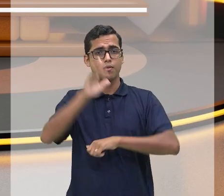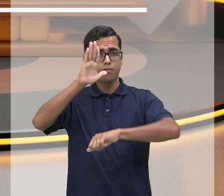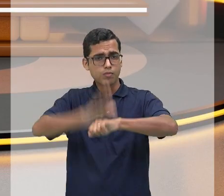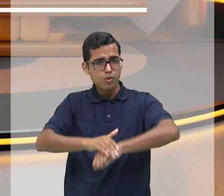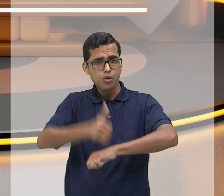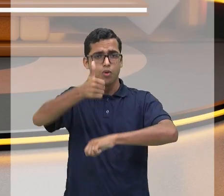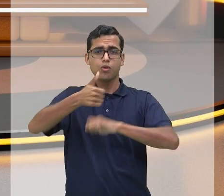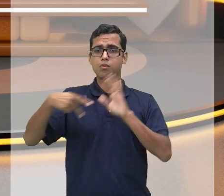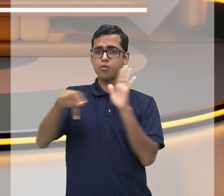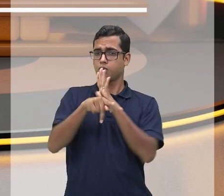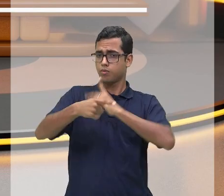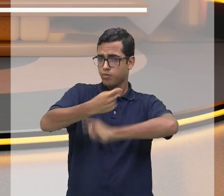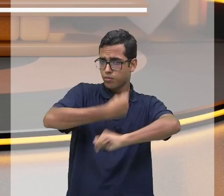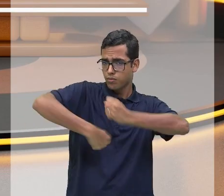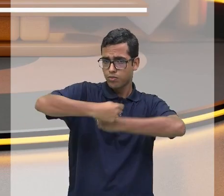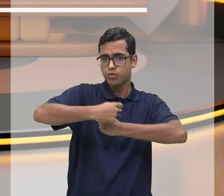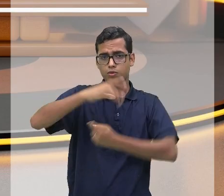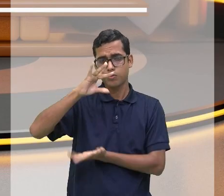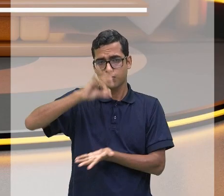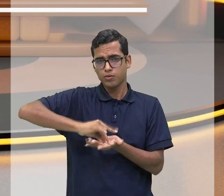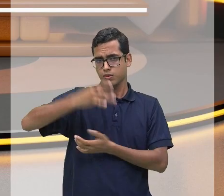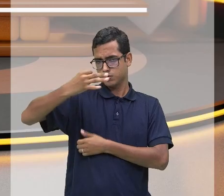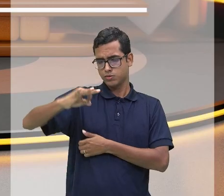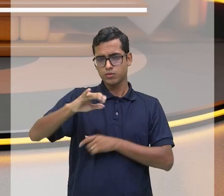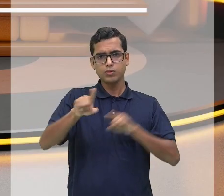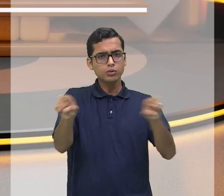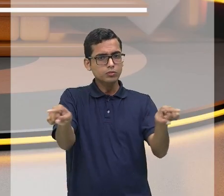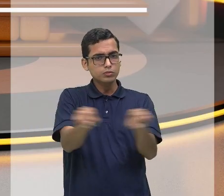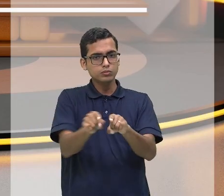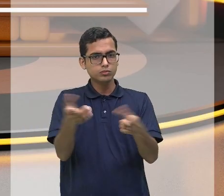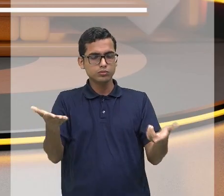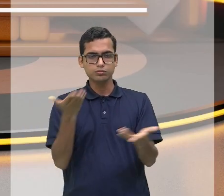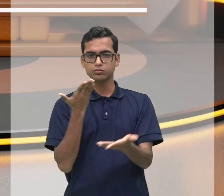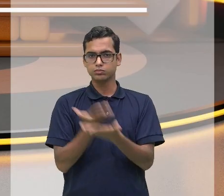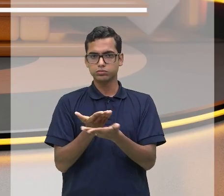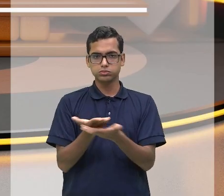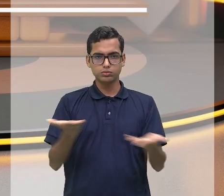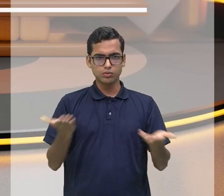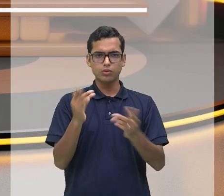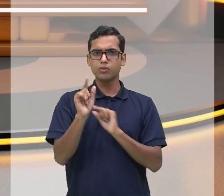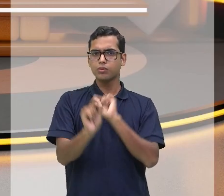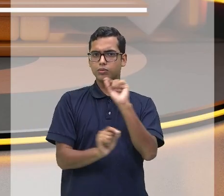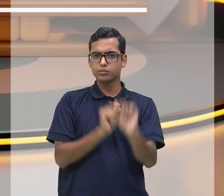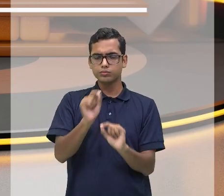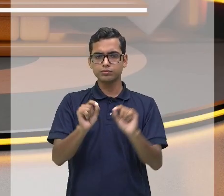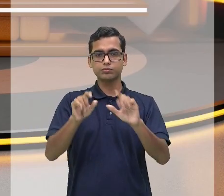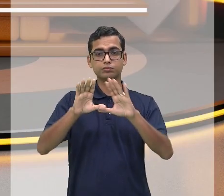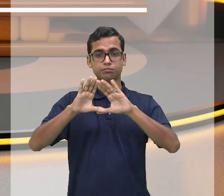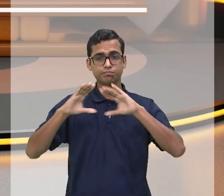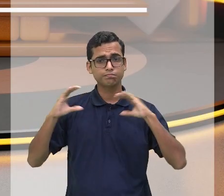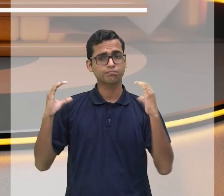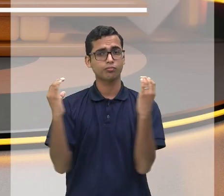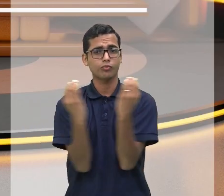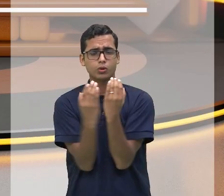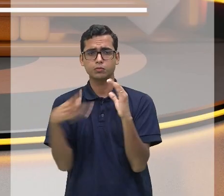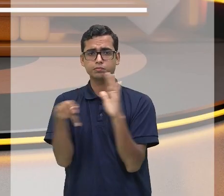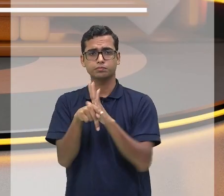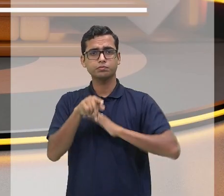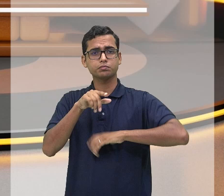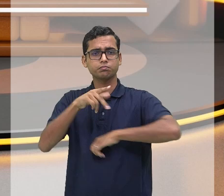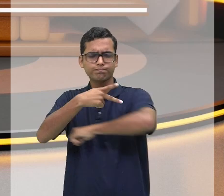melhorar economicamente. E um deles, gente, que nós iremos estudar vai ser a Comunidade dos